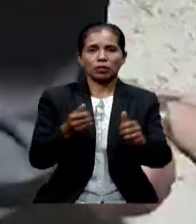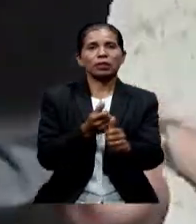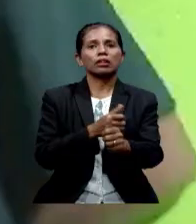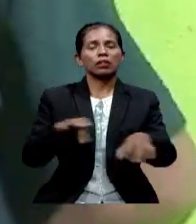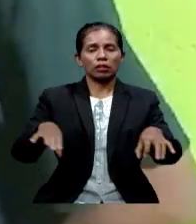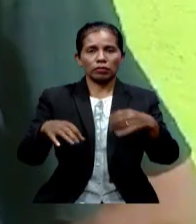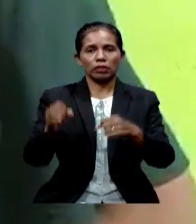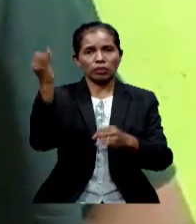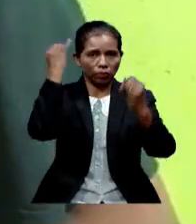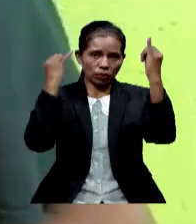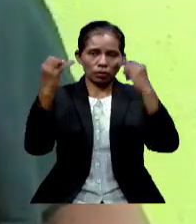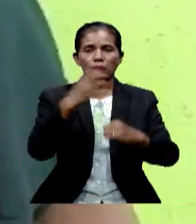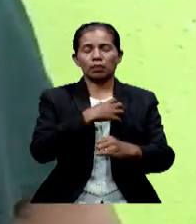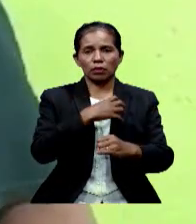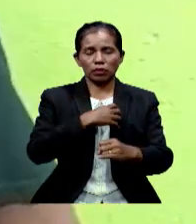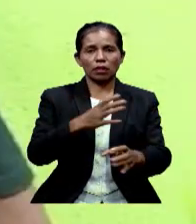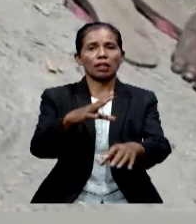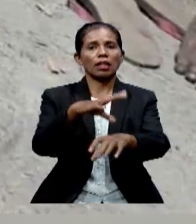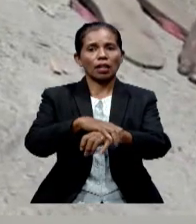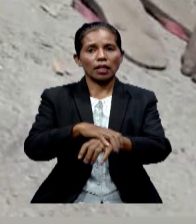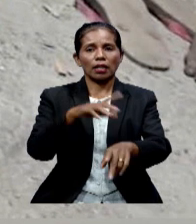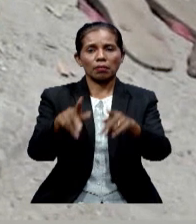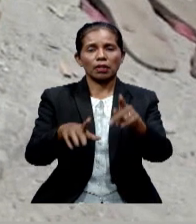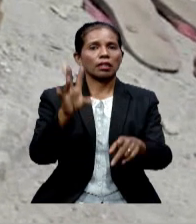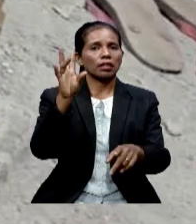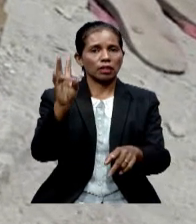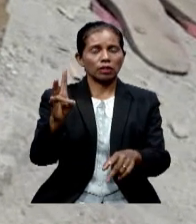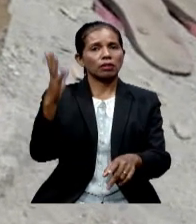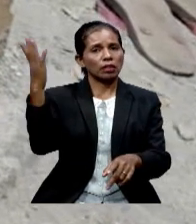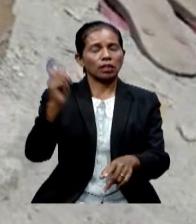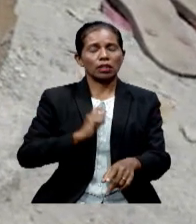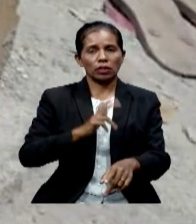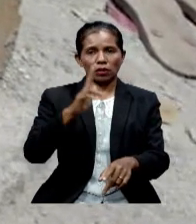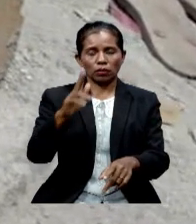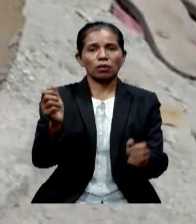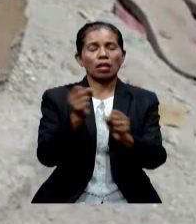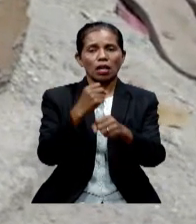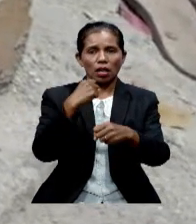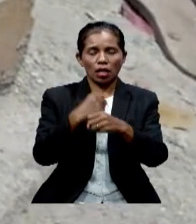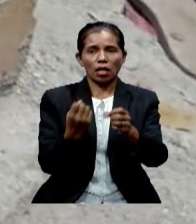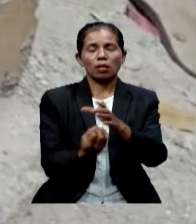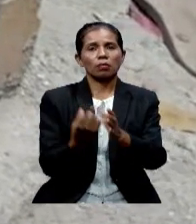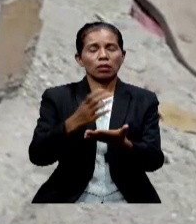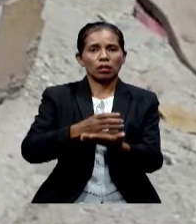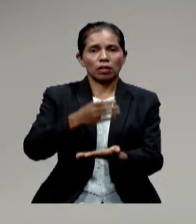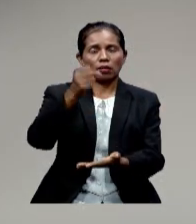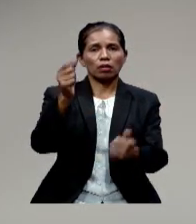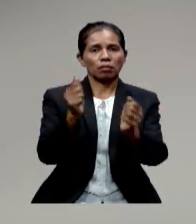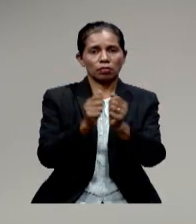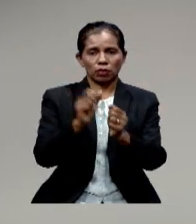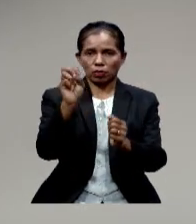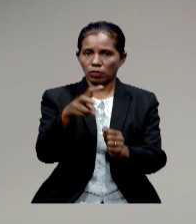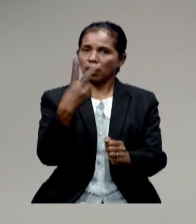Polícia, captura suspeito na Hito e a área Tasitolu, com evidência bomba marrotok e a buter cartendain, hamutuk sanulo